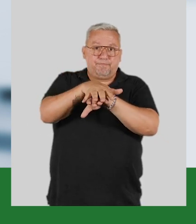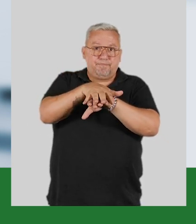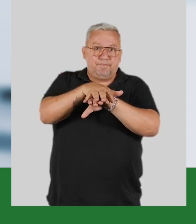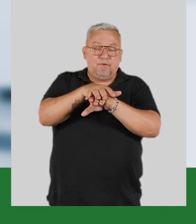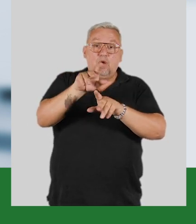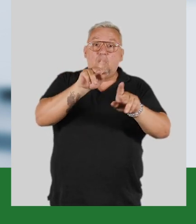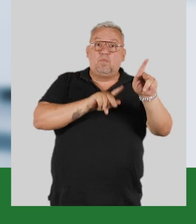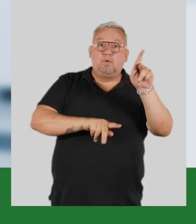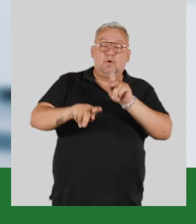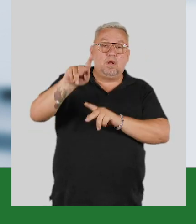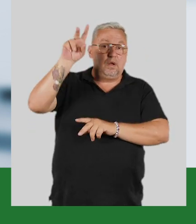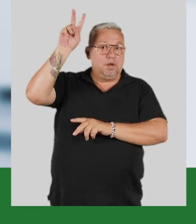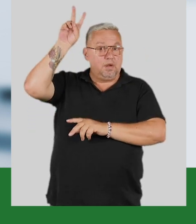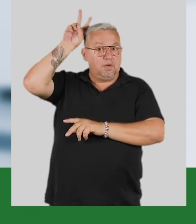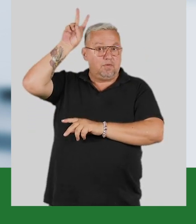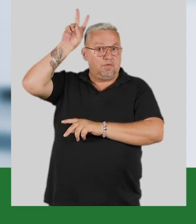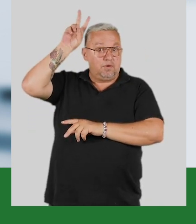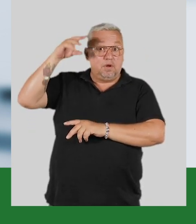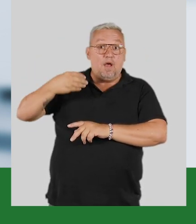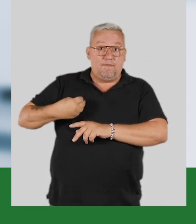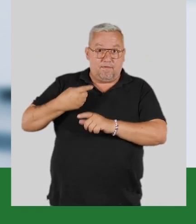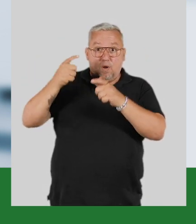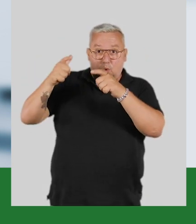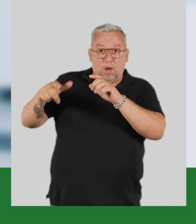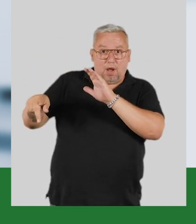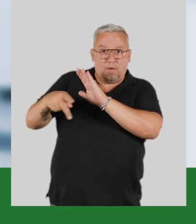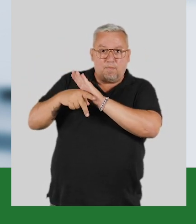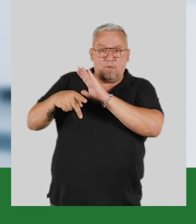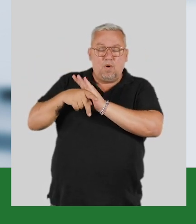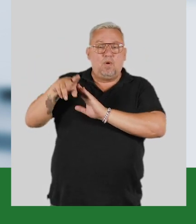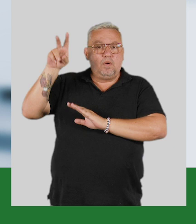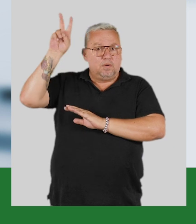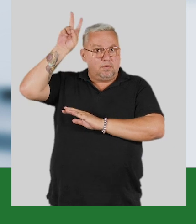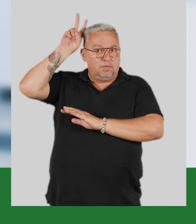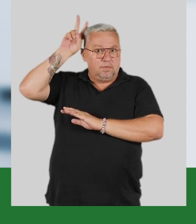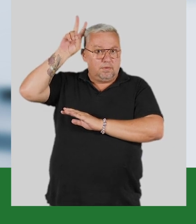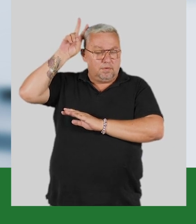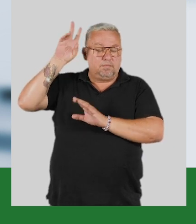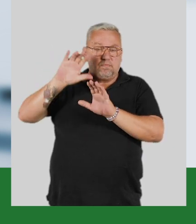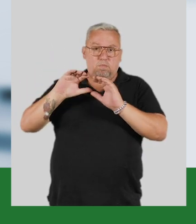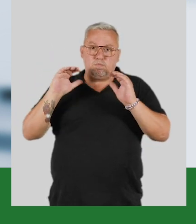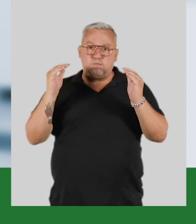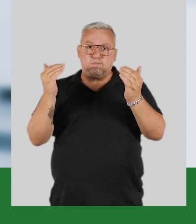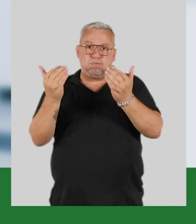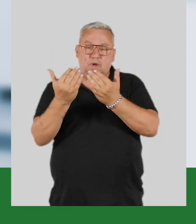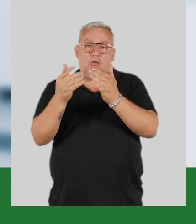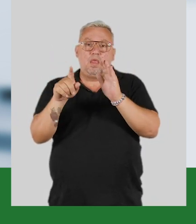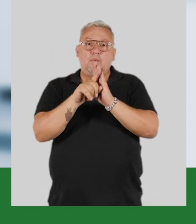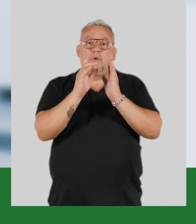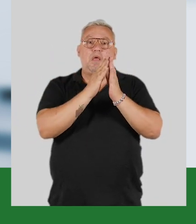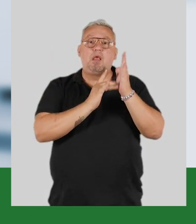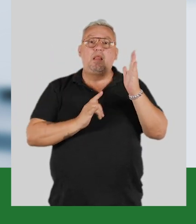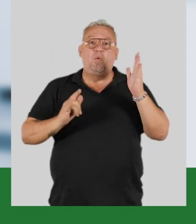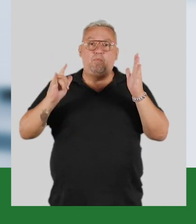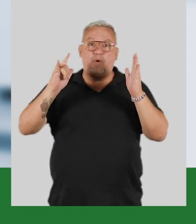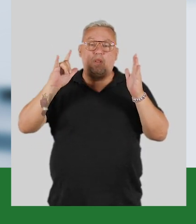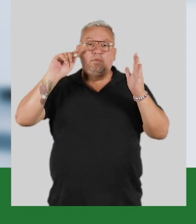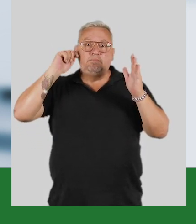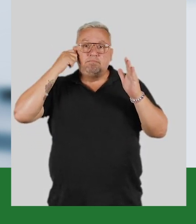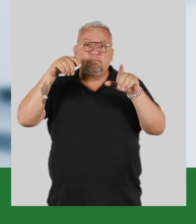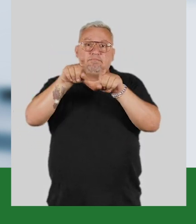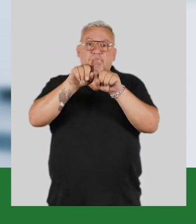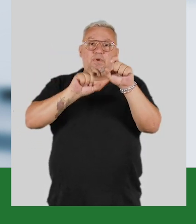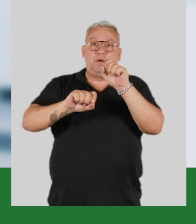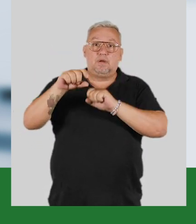Populações indígenas vivendo em terras indígenas, ou seja, pessoas aldeadas e quilombolas. E como eu disse, essa campanha